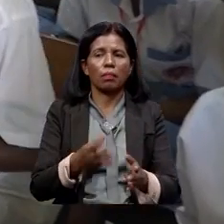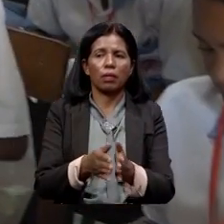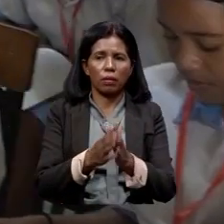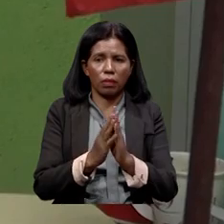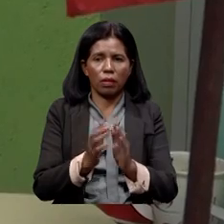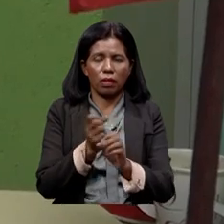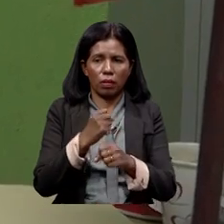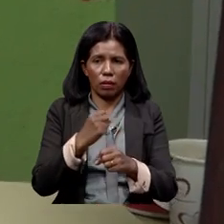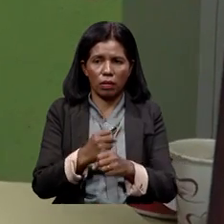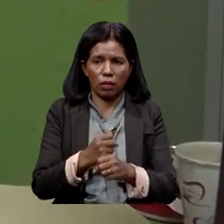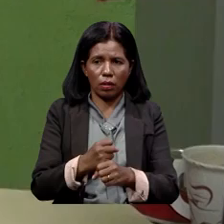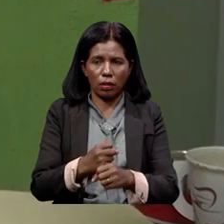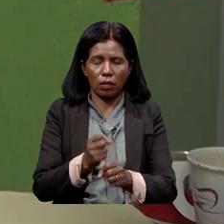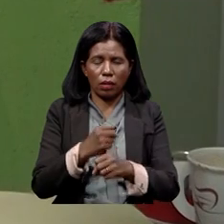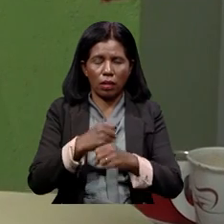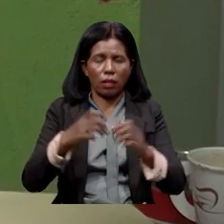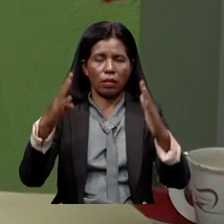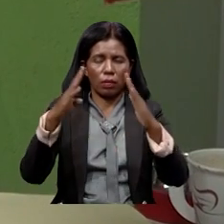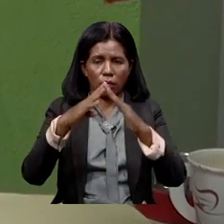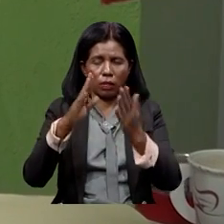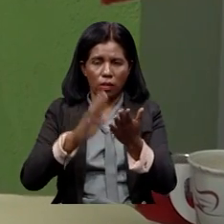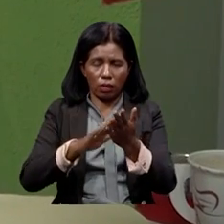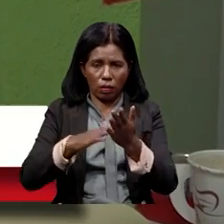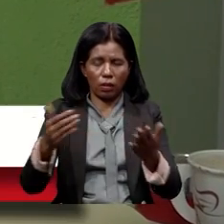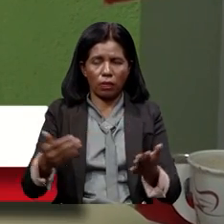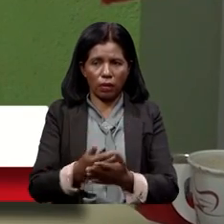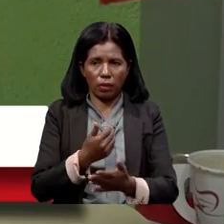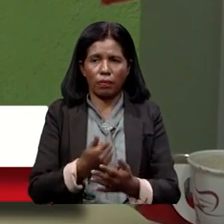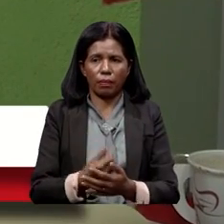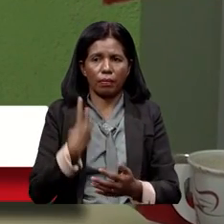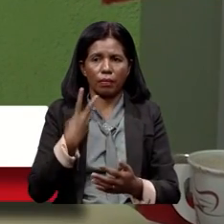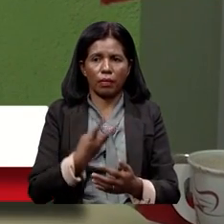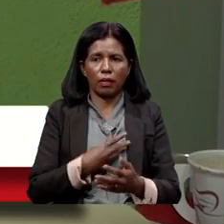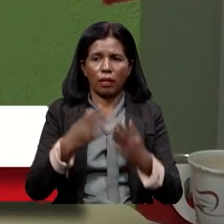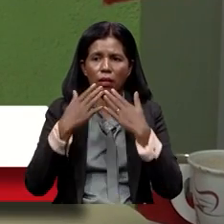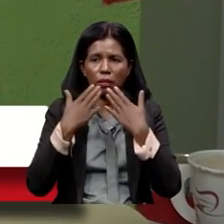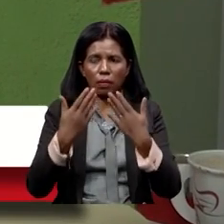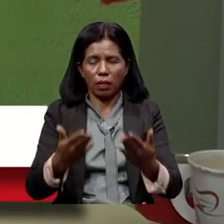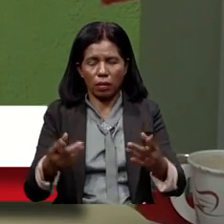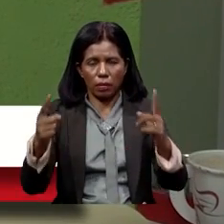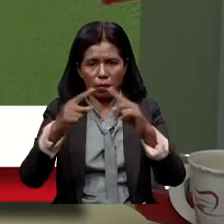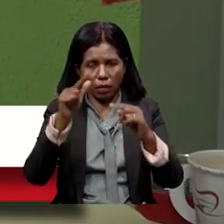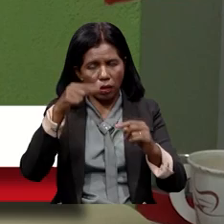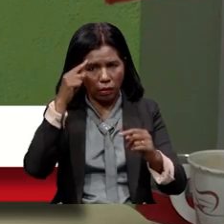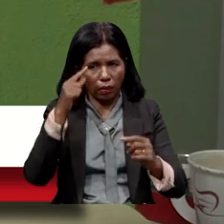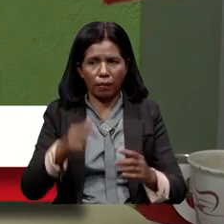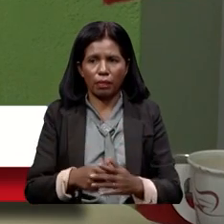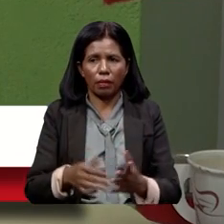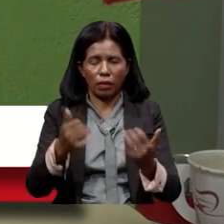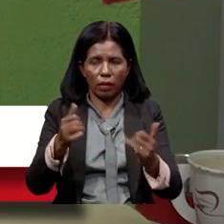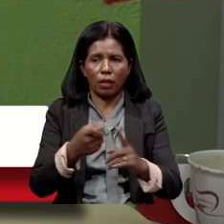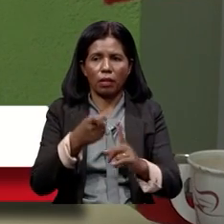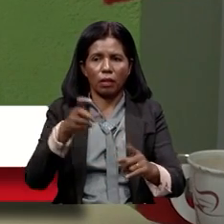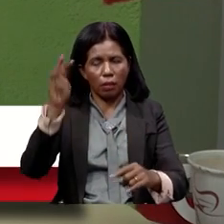tuhalo construção fong. Tamba atuhalo kane maka ami agradece ba governo. Idene